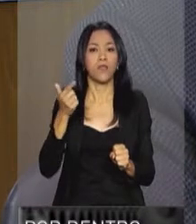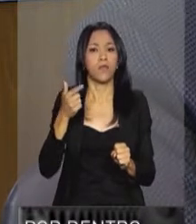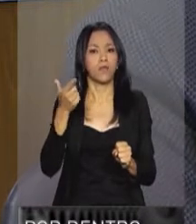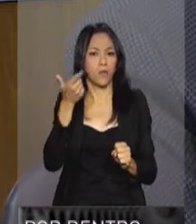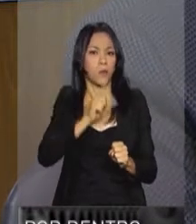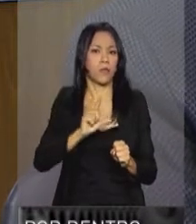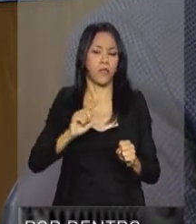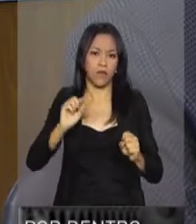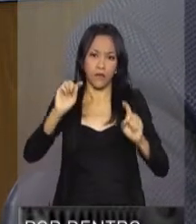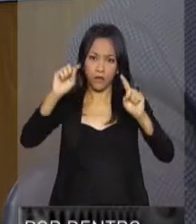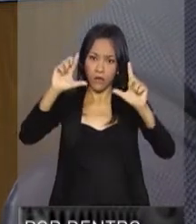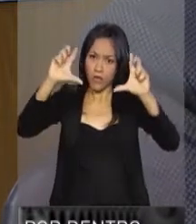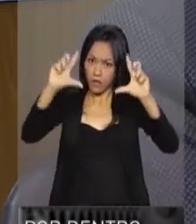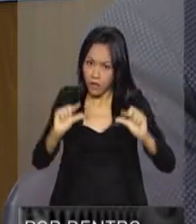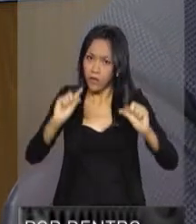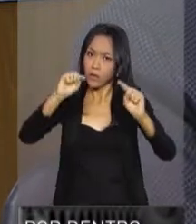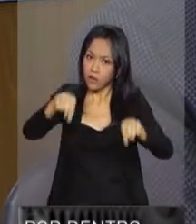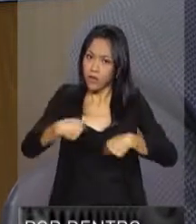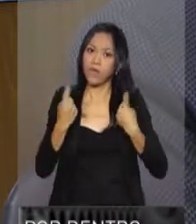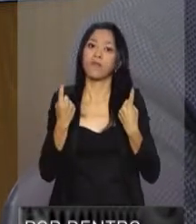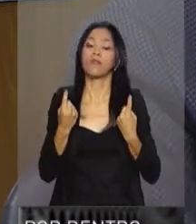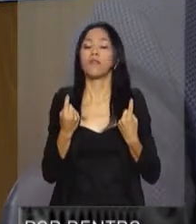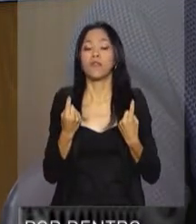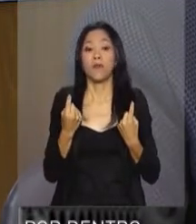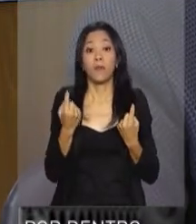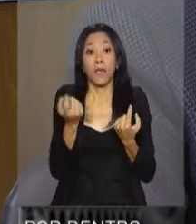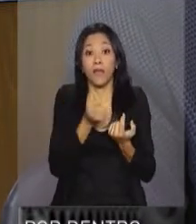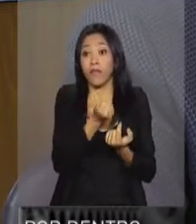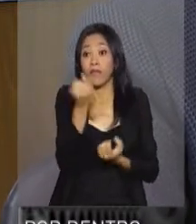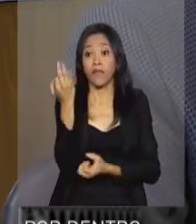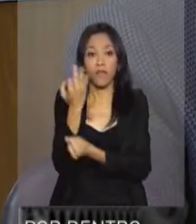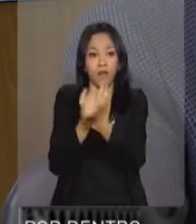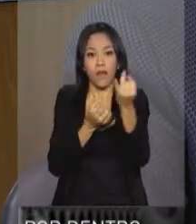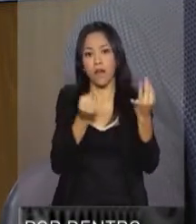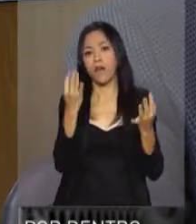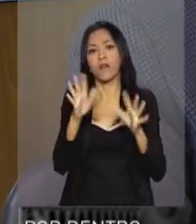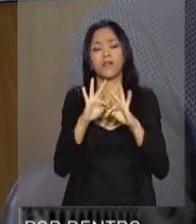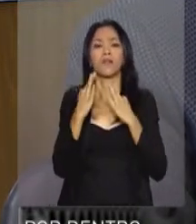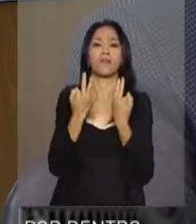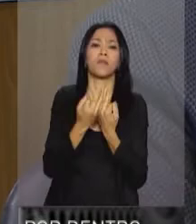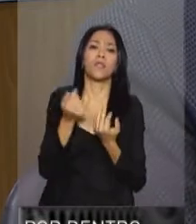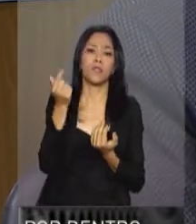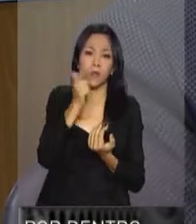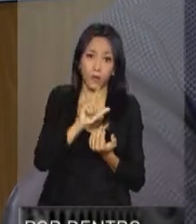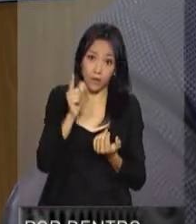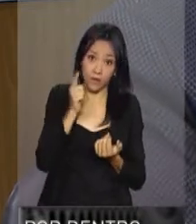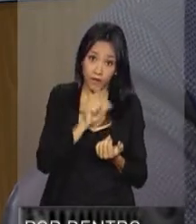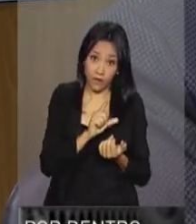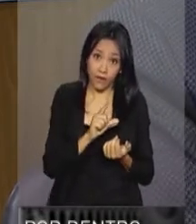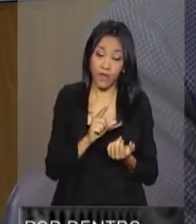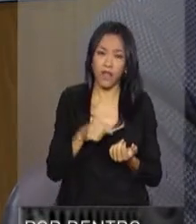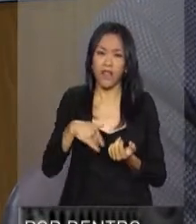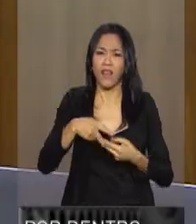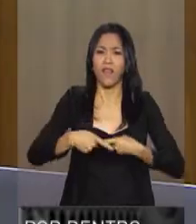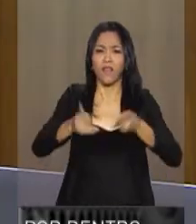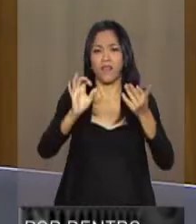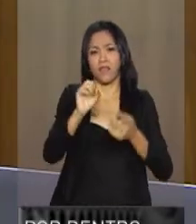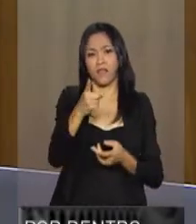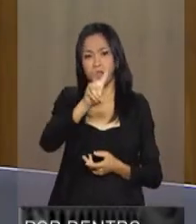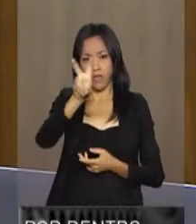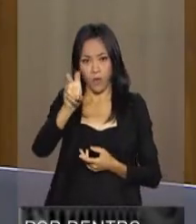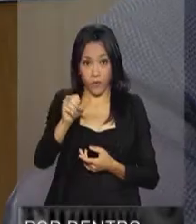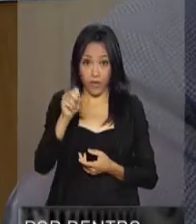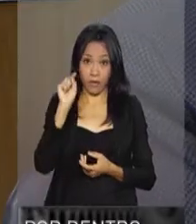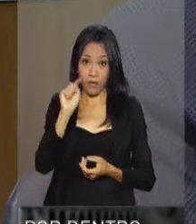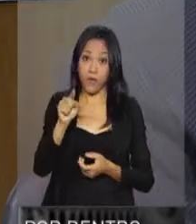para promover em maior número possível atingir o nosso objetivo que é levar a 150 mil famílias o